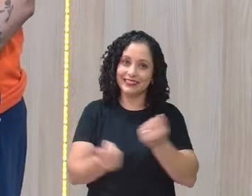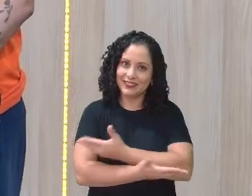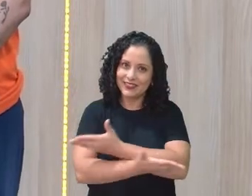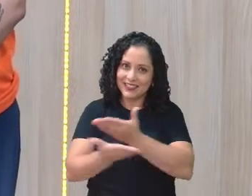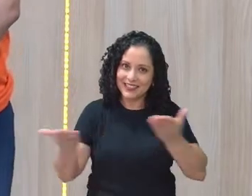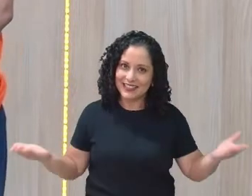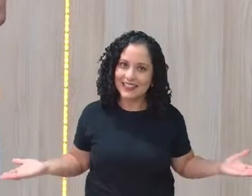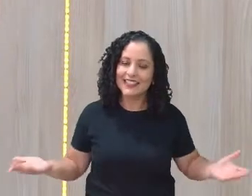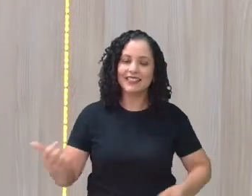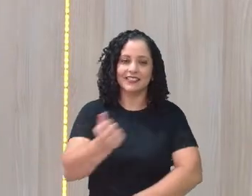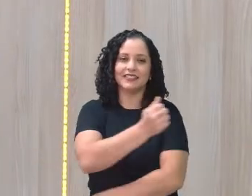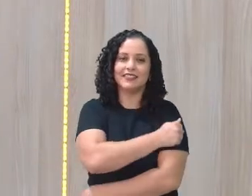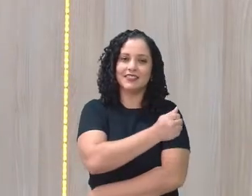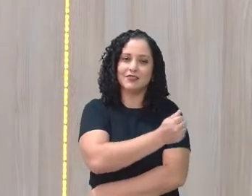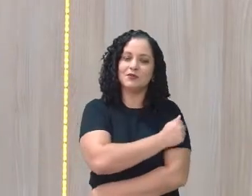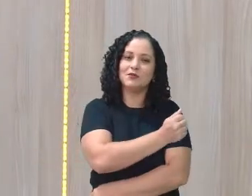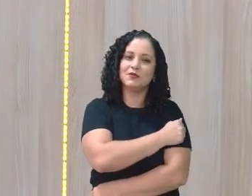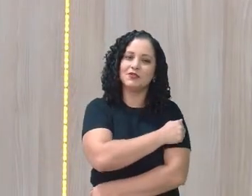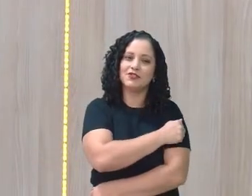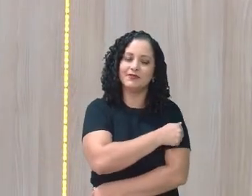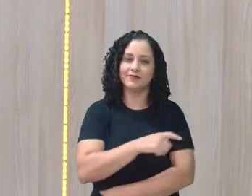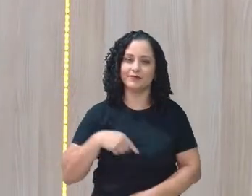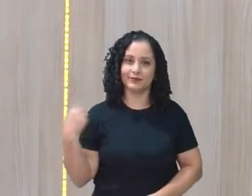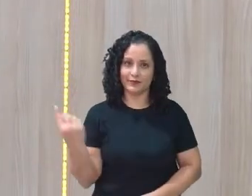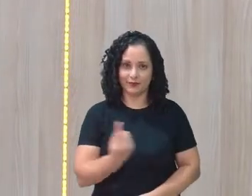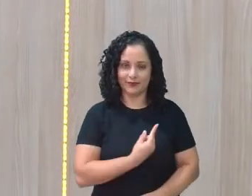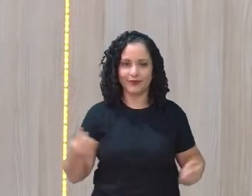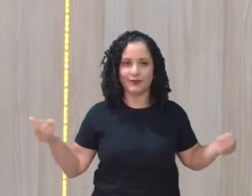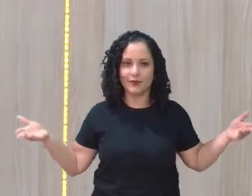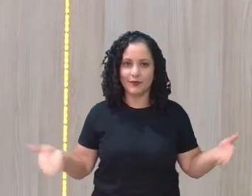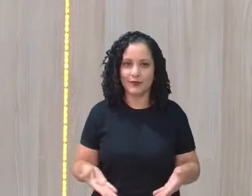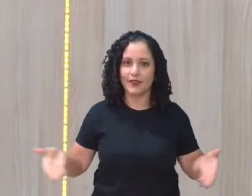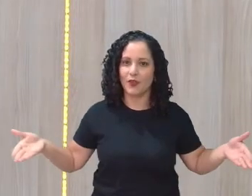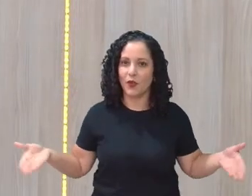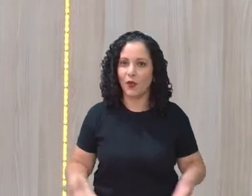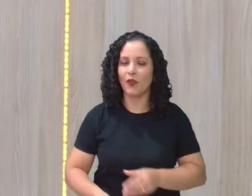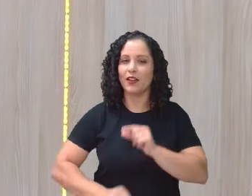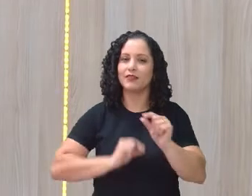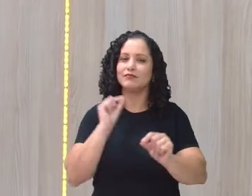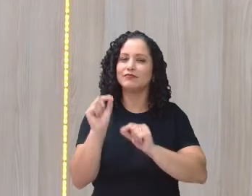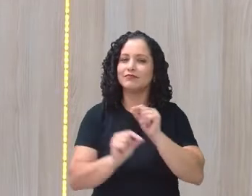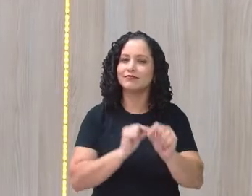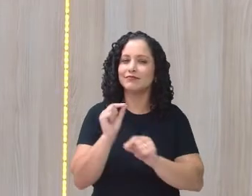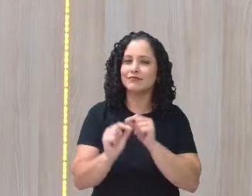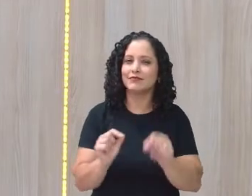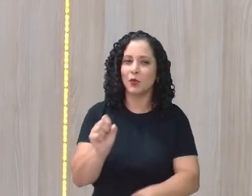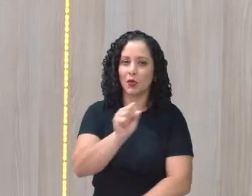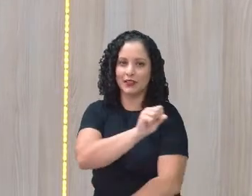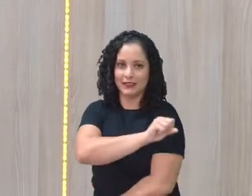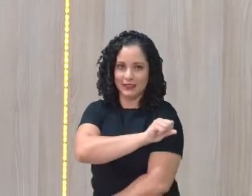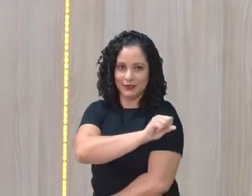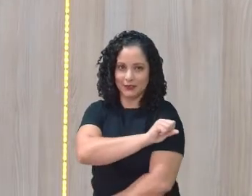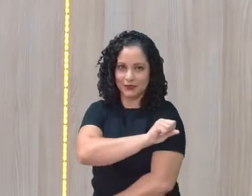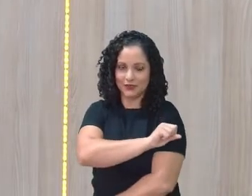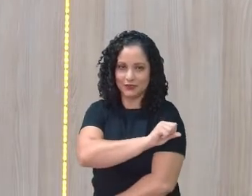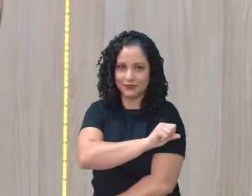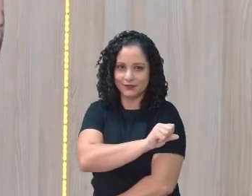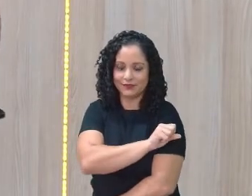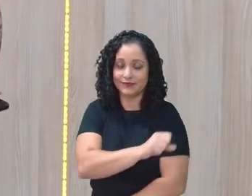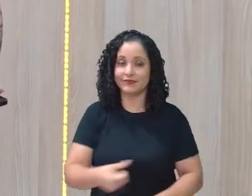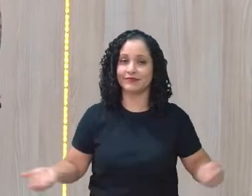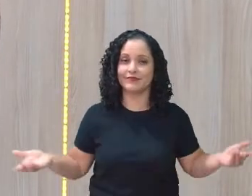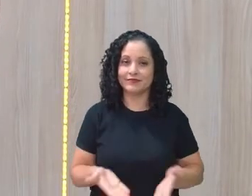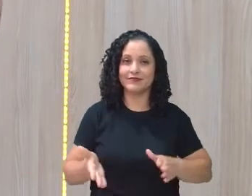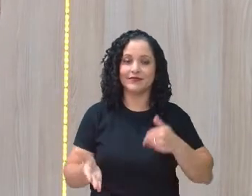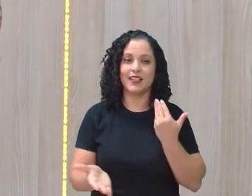queridas e queridos estudantes, estamos aqui com as turmas aí, ó, do 8º anos, não é isso? Para mais